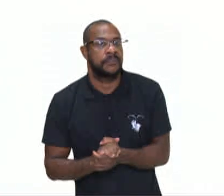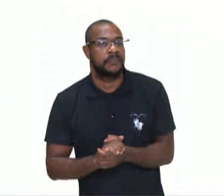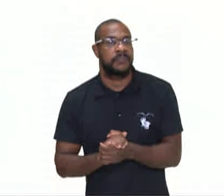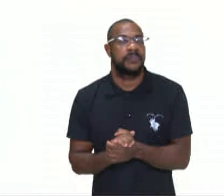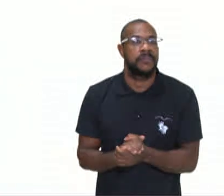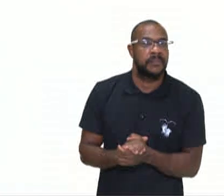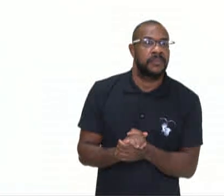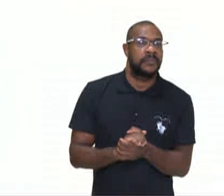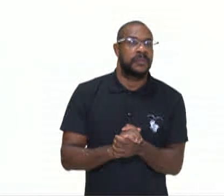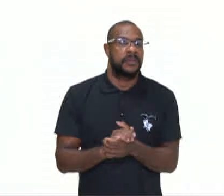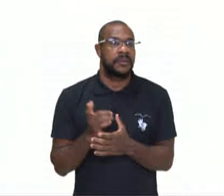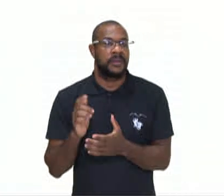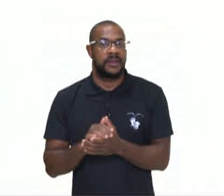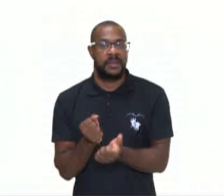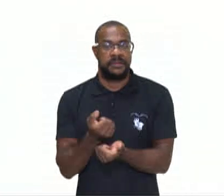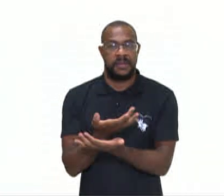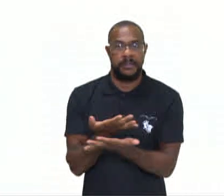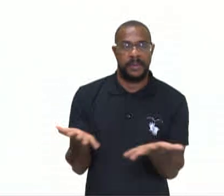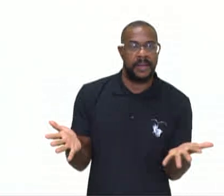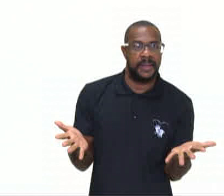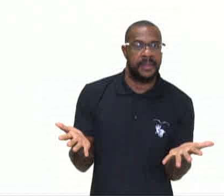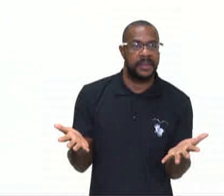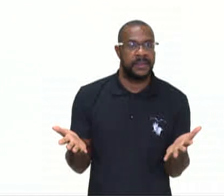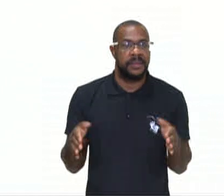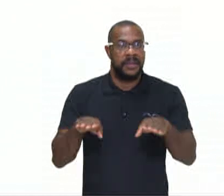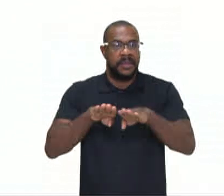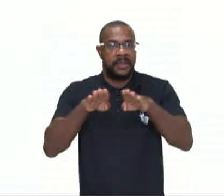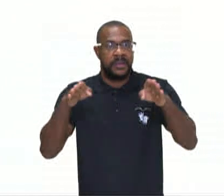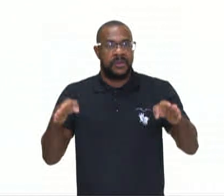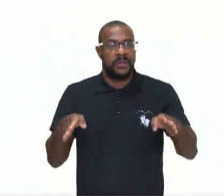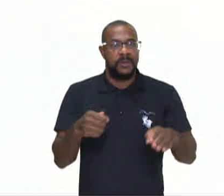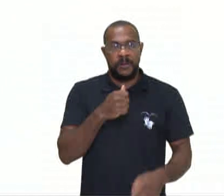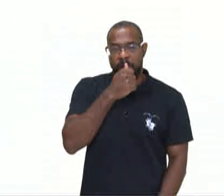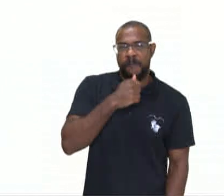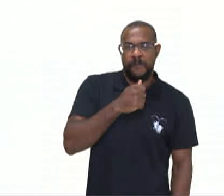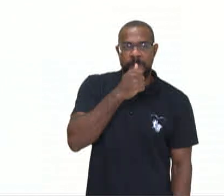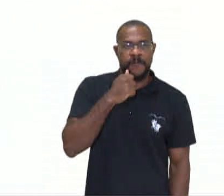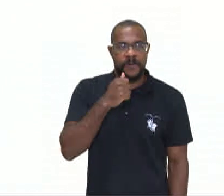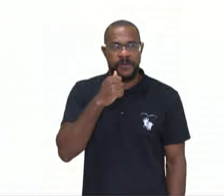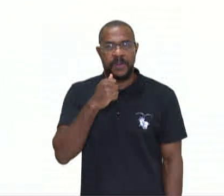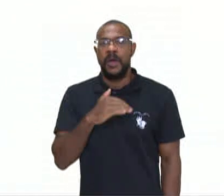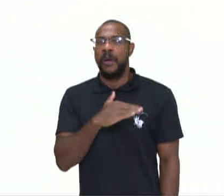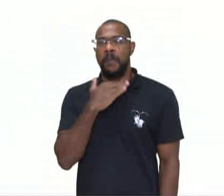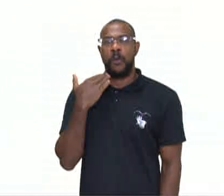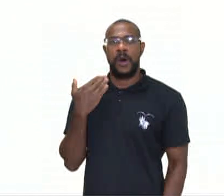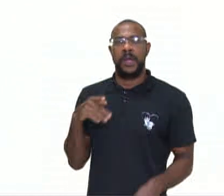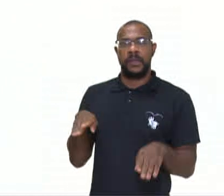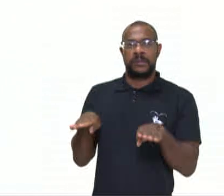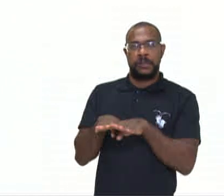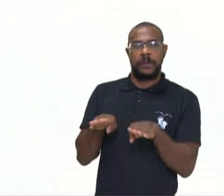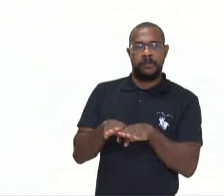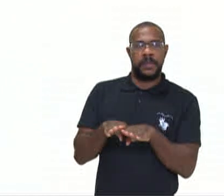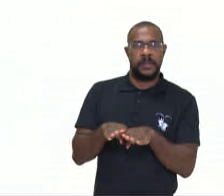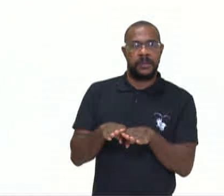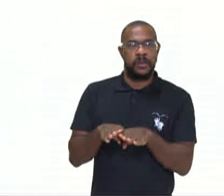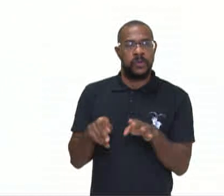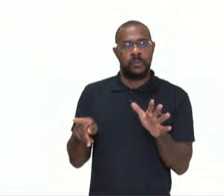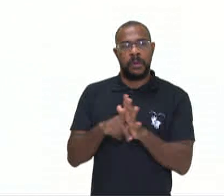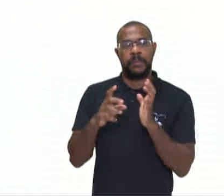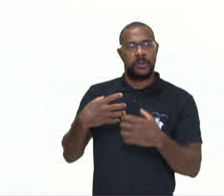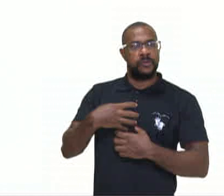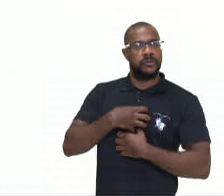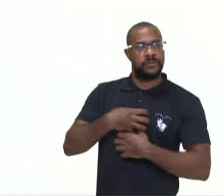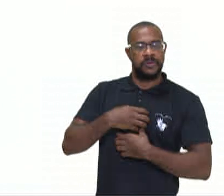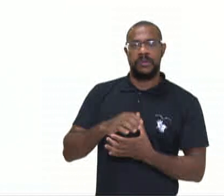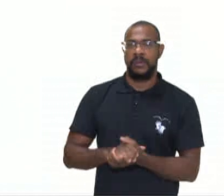celebrarei o teu ofício no altar, porém, se ainda é pequeno o sacrifício, morra eu também em prol do estilo. Ela vai assumir o sentido